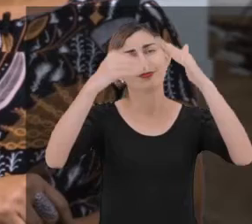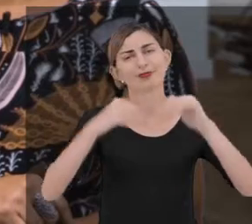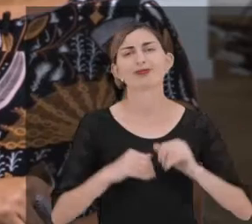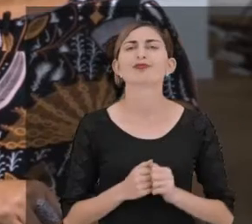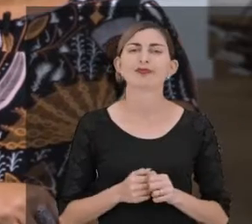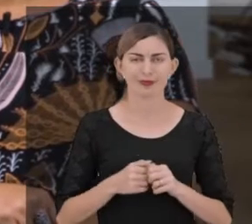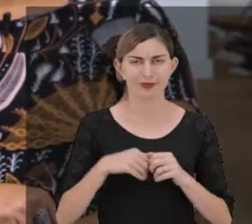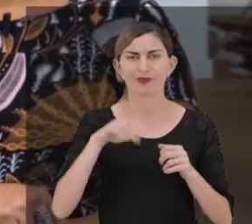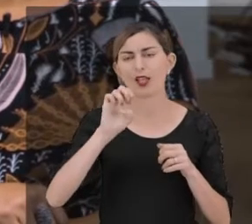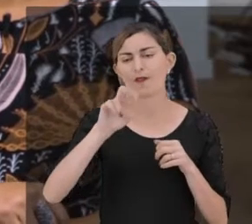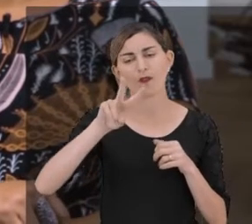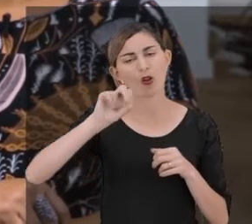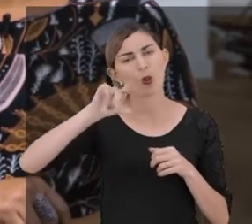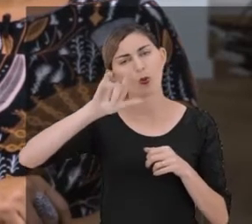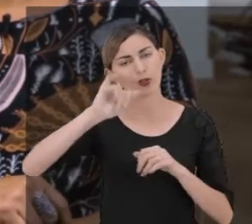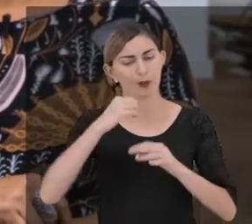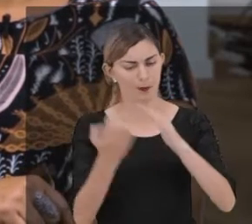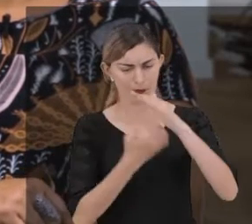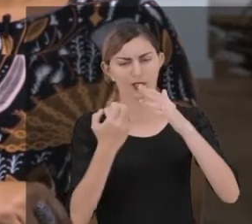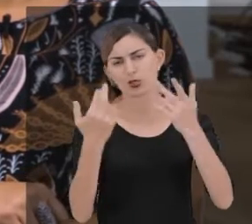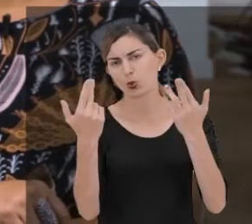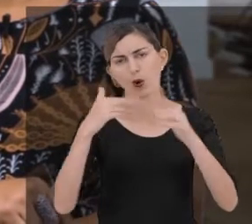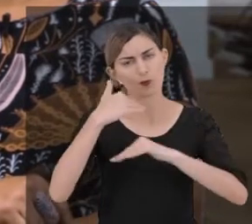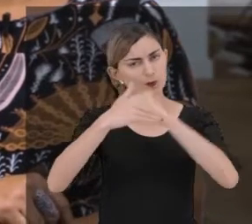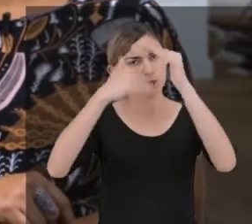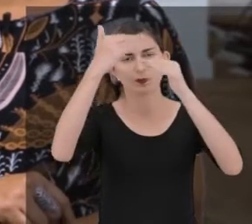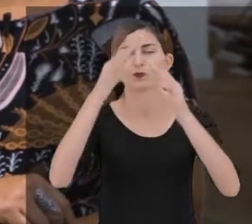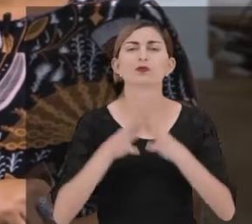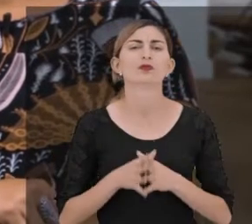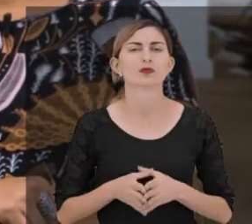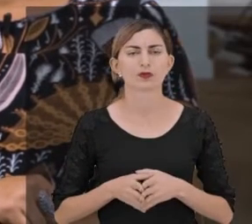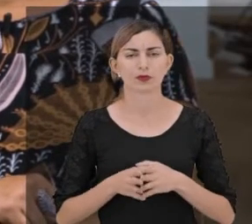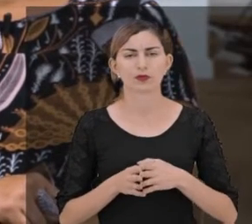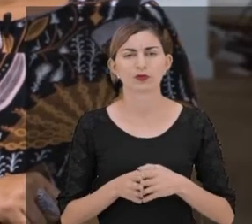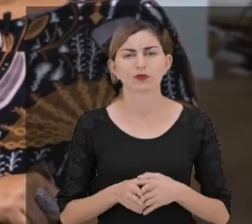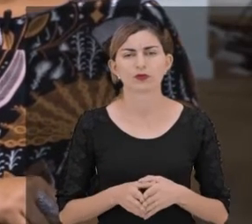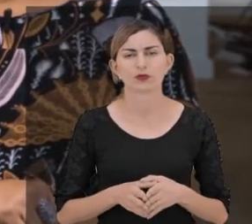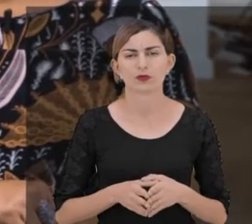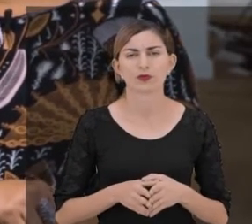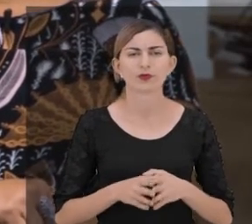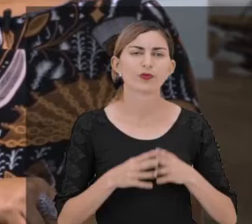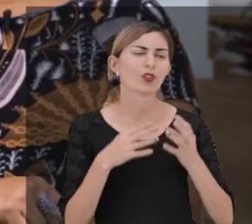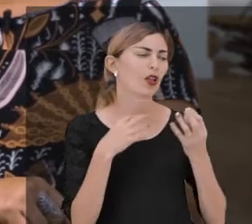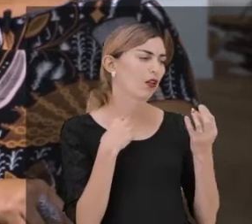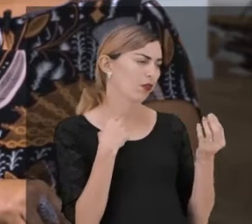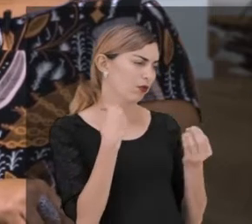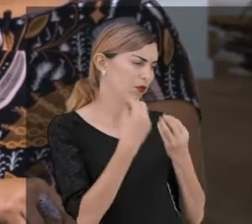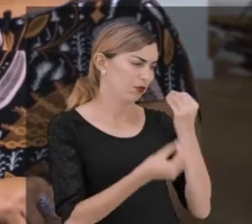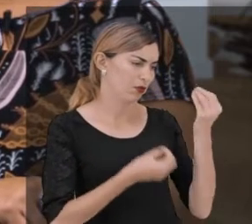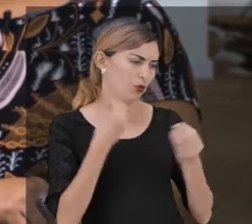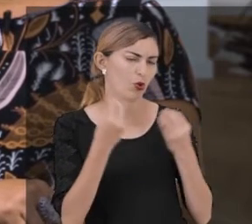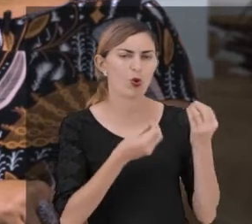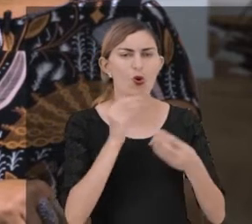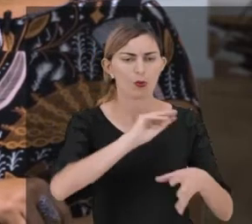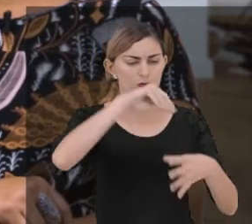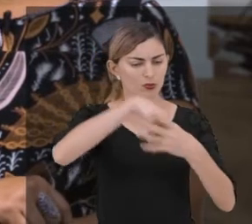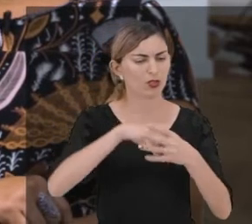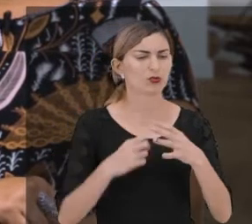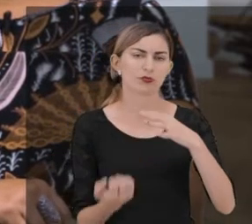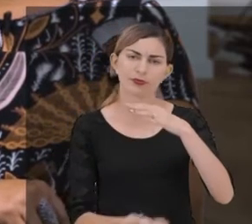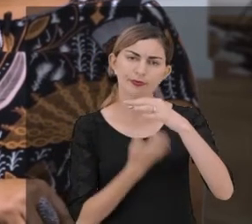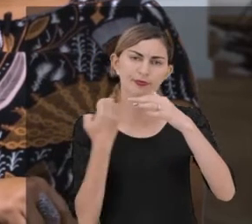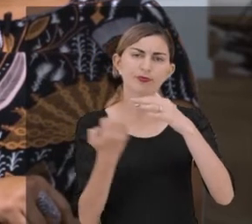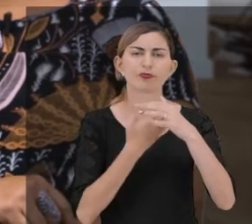evoluir, e obviamente a empresa vai evoluir com isso também. Com certeza. E como é que existe, assim, dentro da